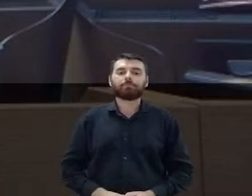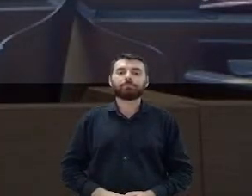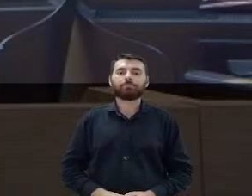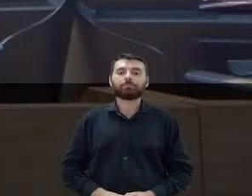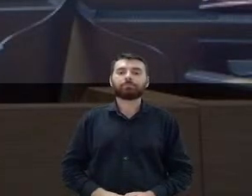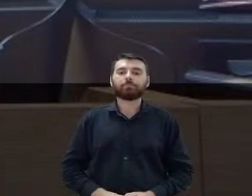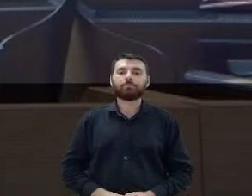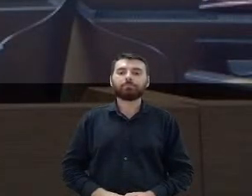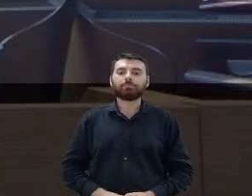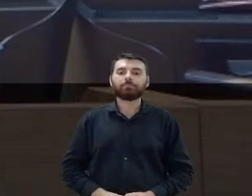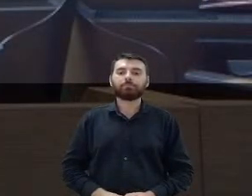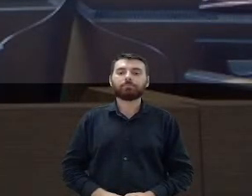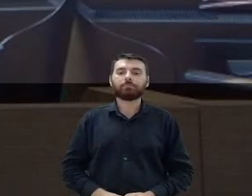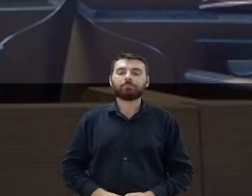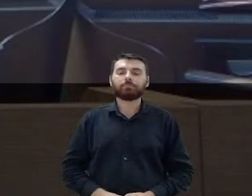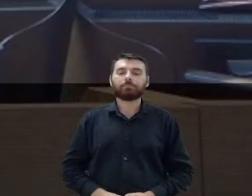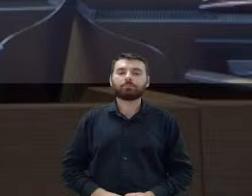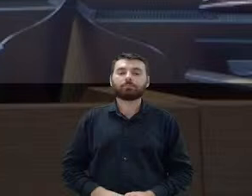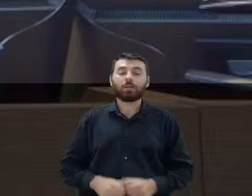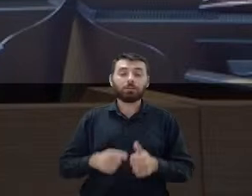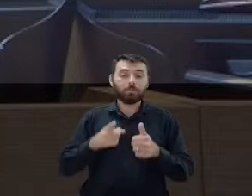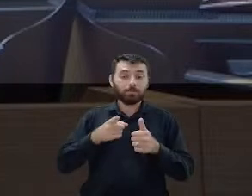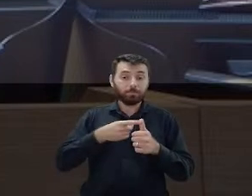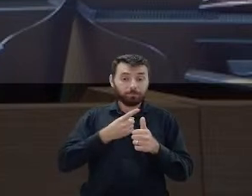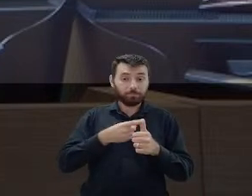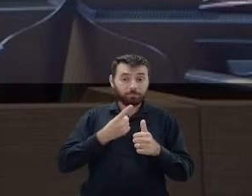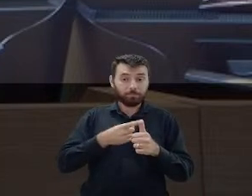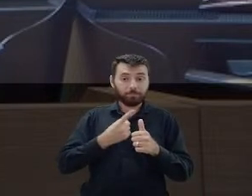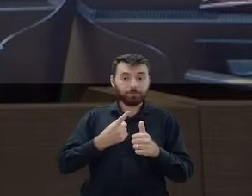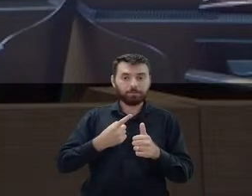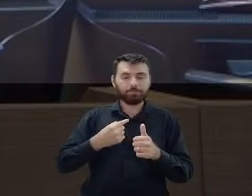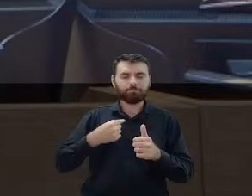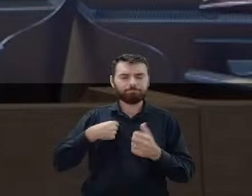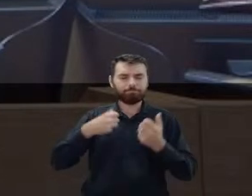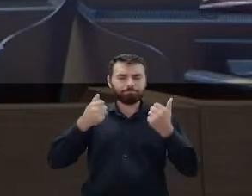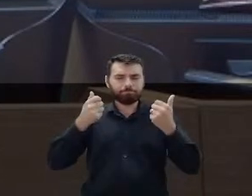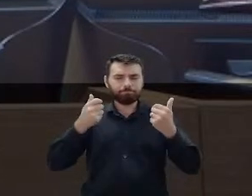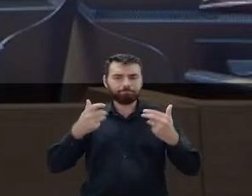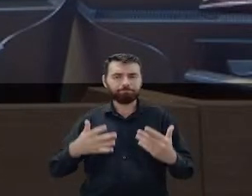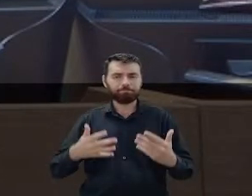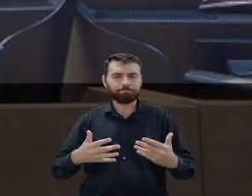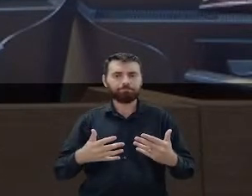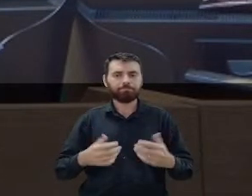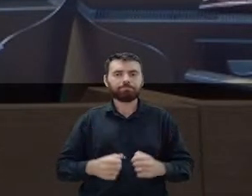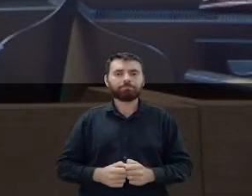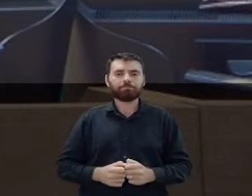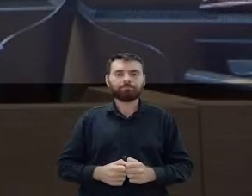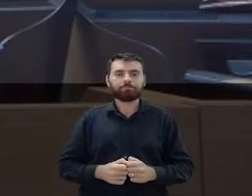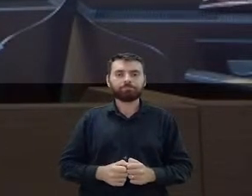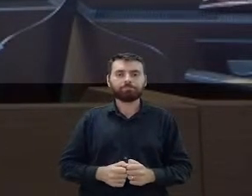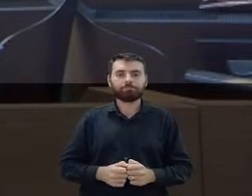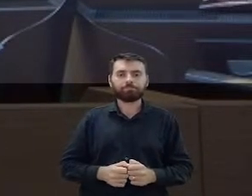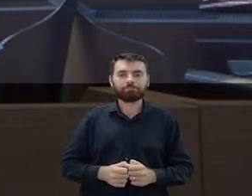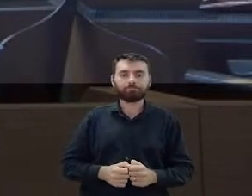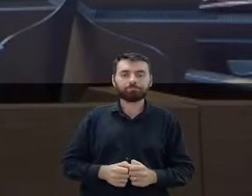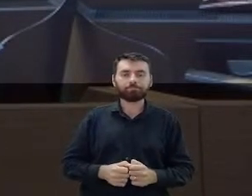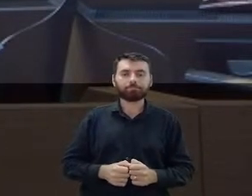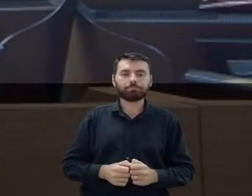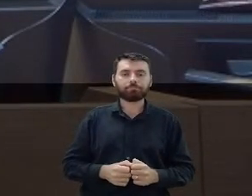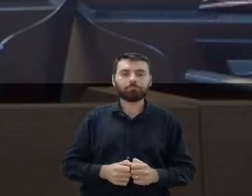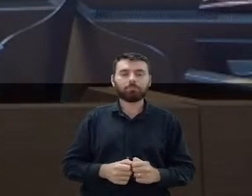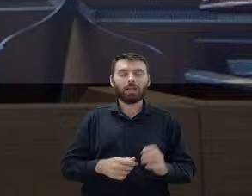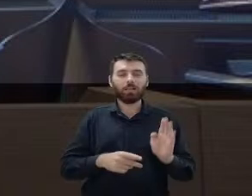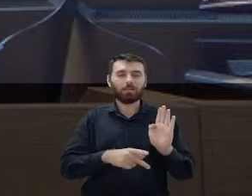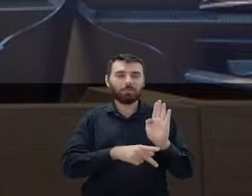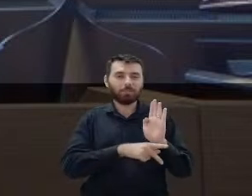De início, eu faço apenas observar que, pelo princípio da fidelidade, o título deve ser